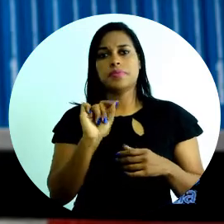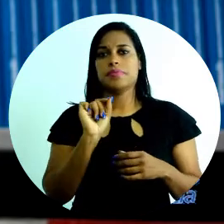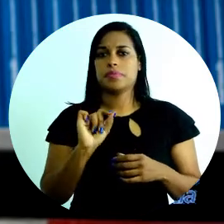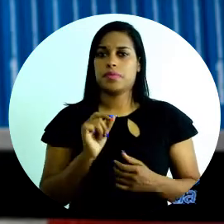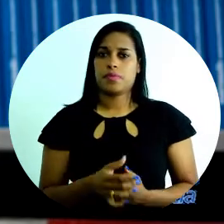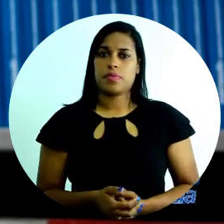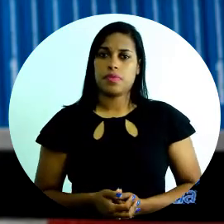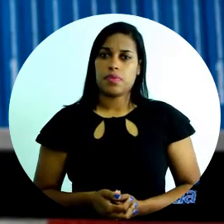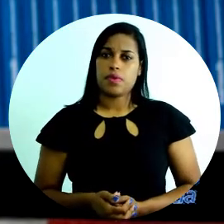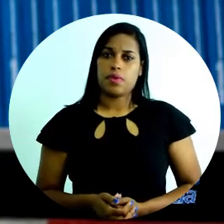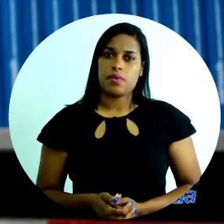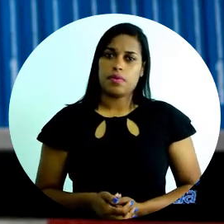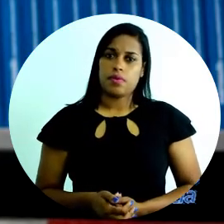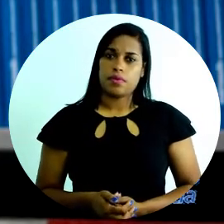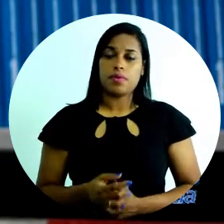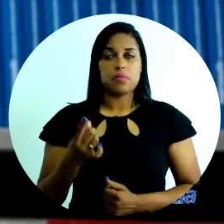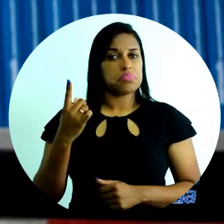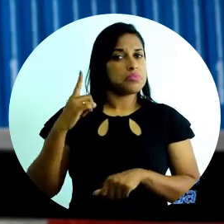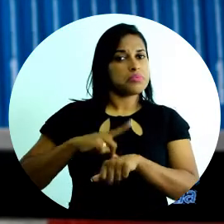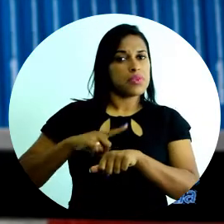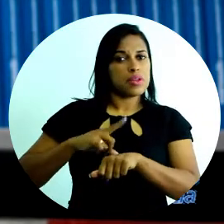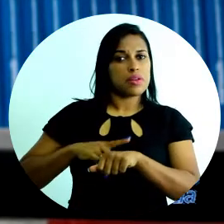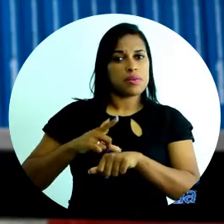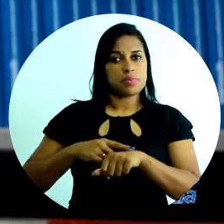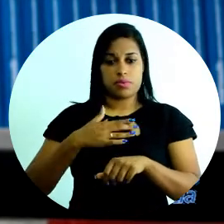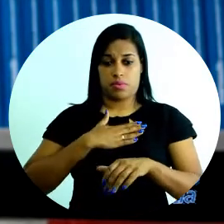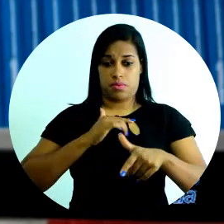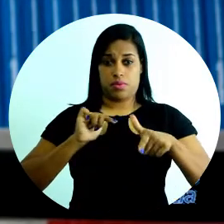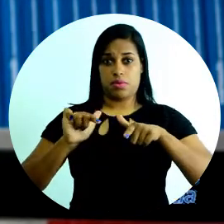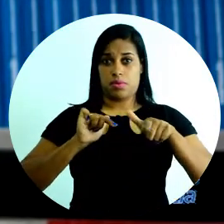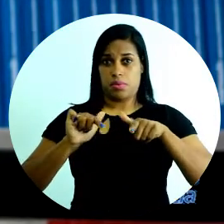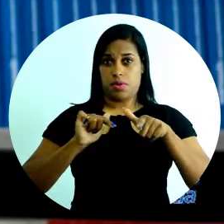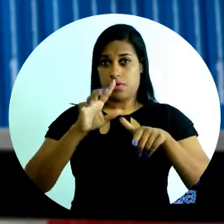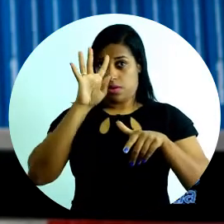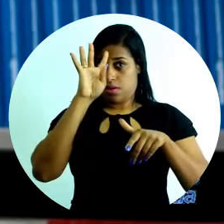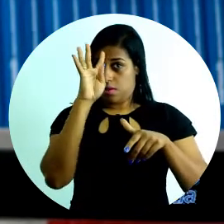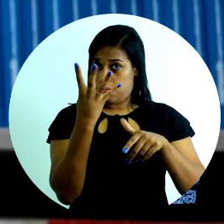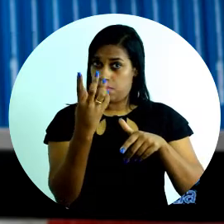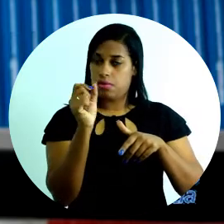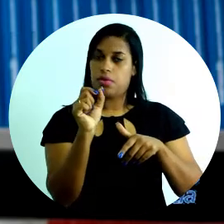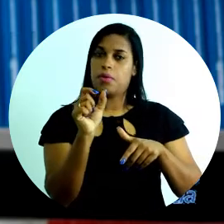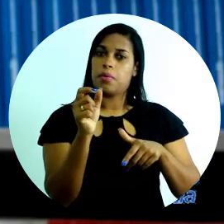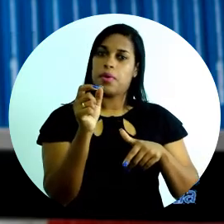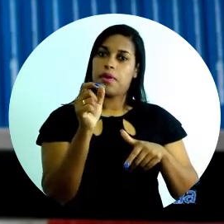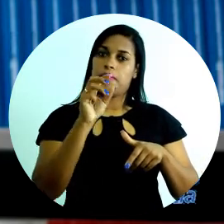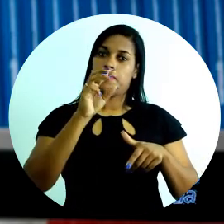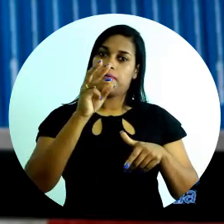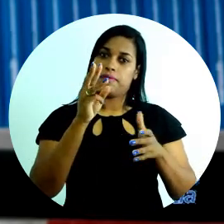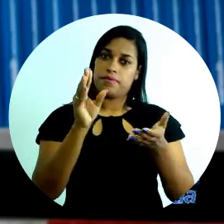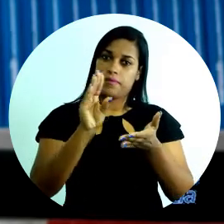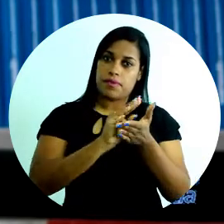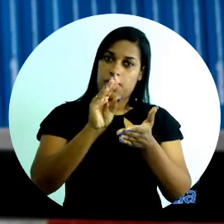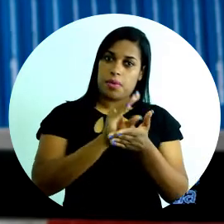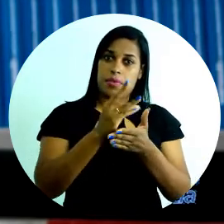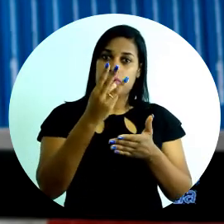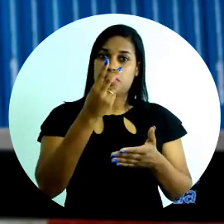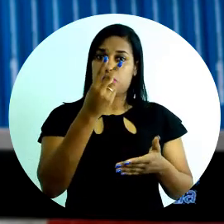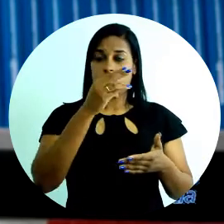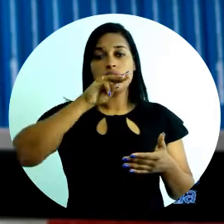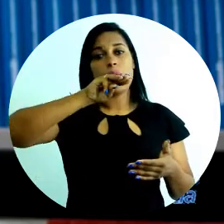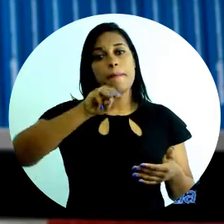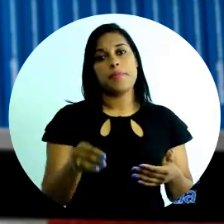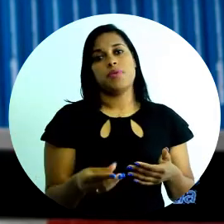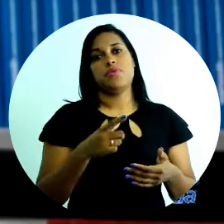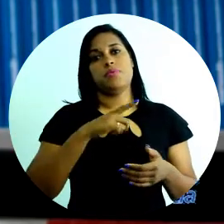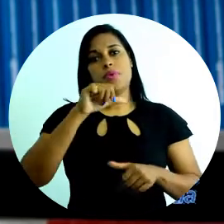momento, de que em determinada época a rede que eu trabalhava resolveu destinar uma verba de 2 milhões para que